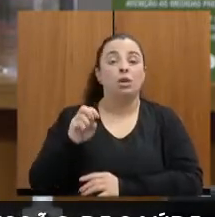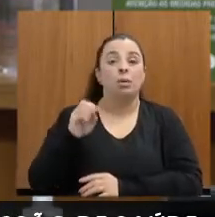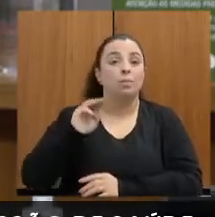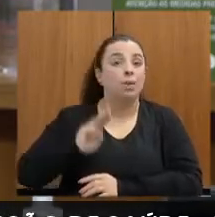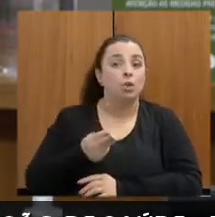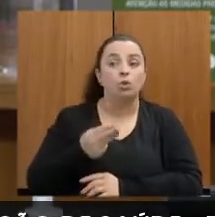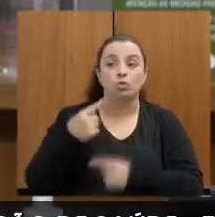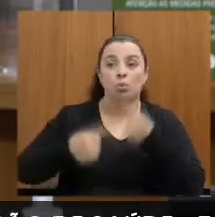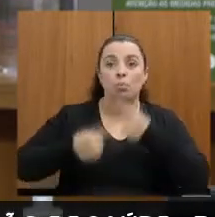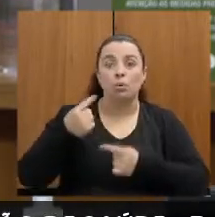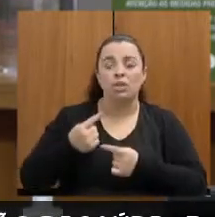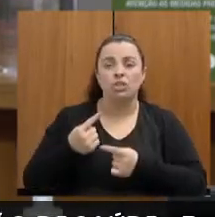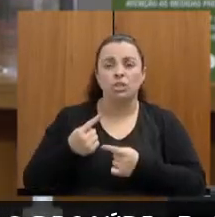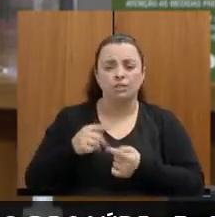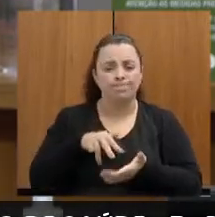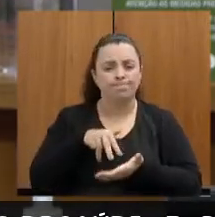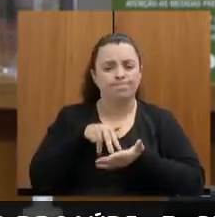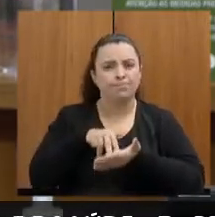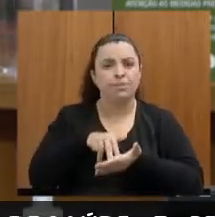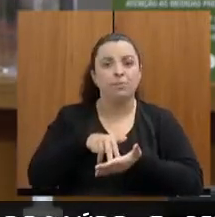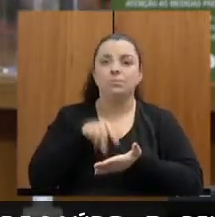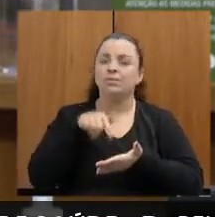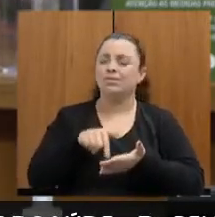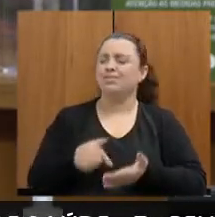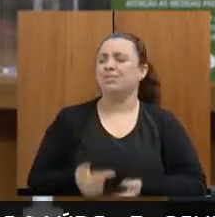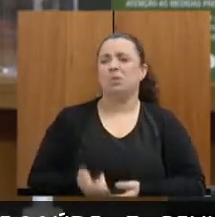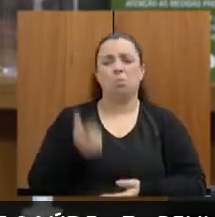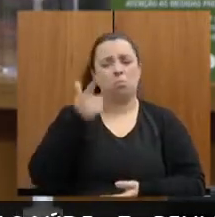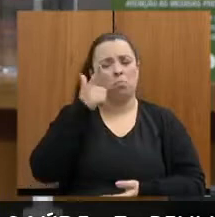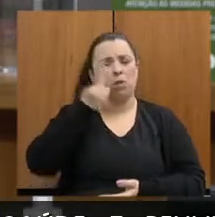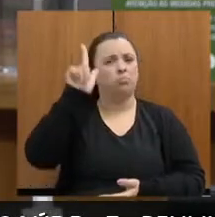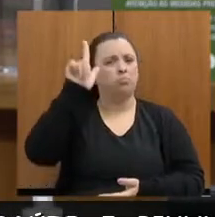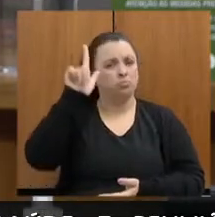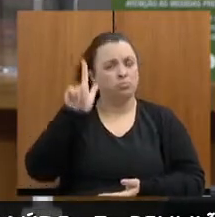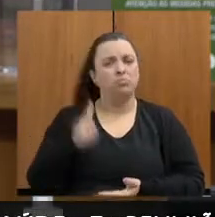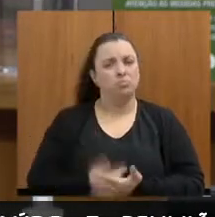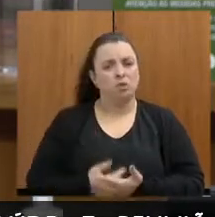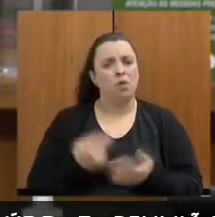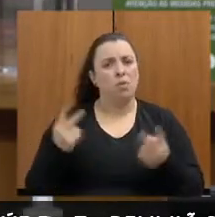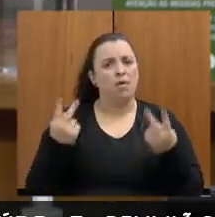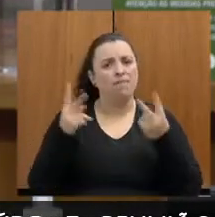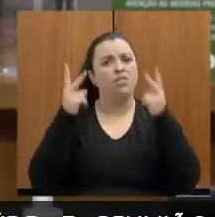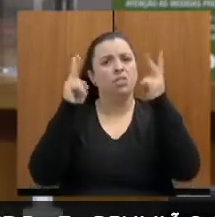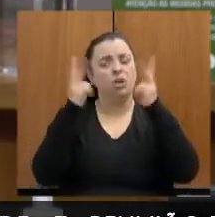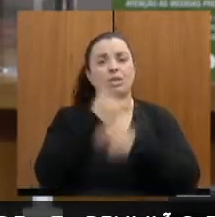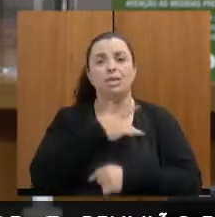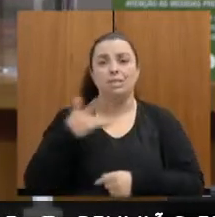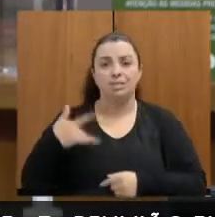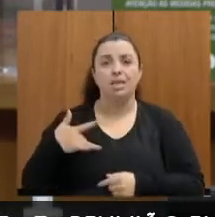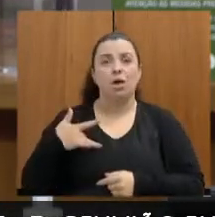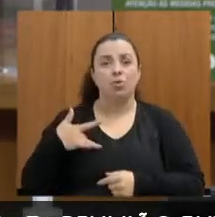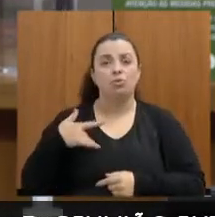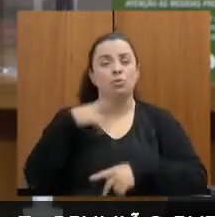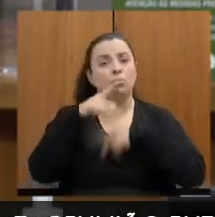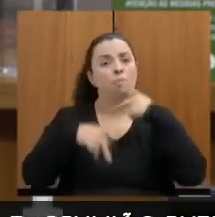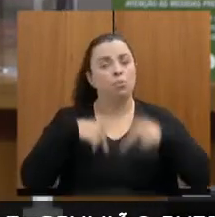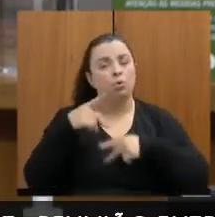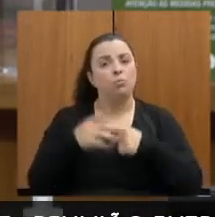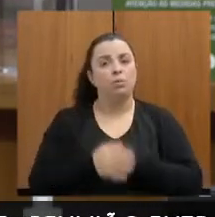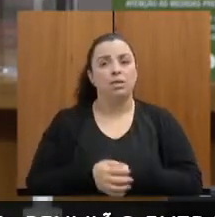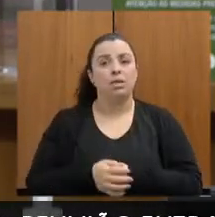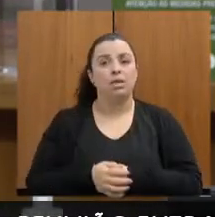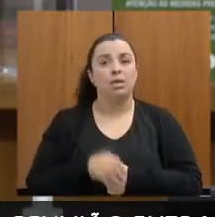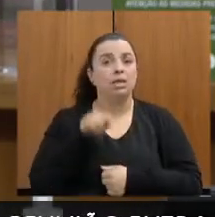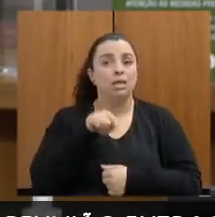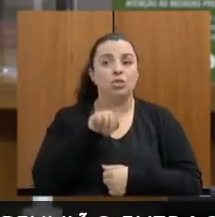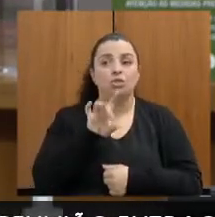que estão sendo estabelecidas é o maior ganho da história da saúde pública e só vai ser sentido no